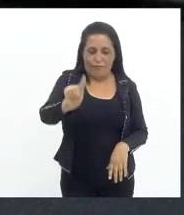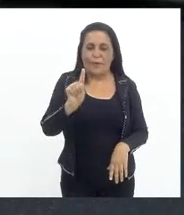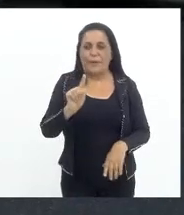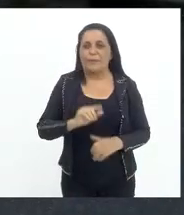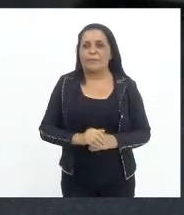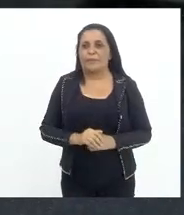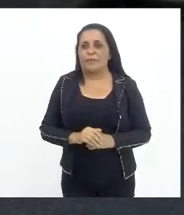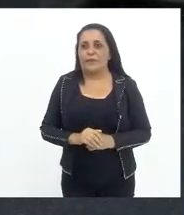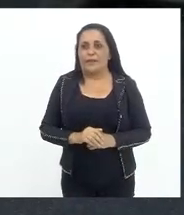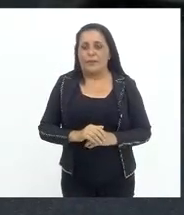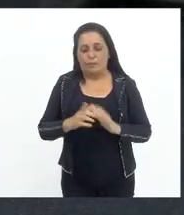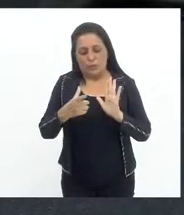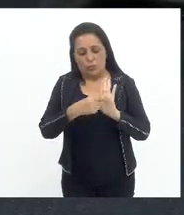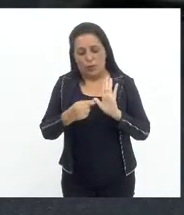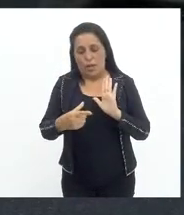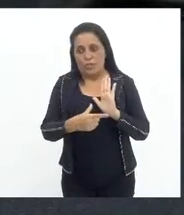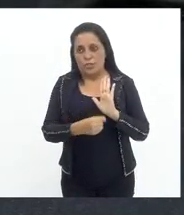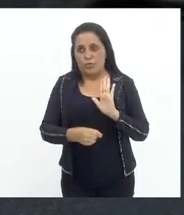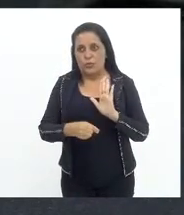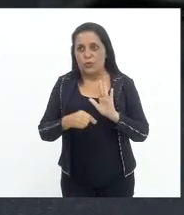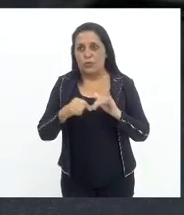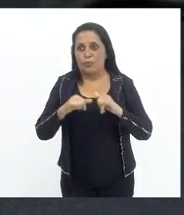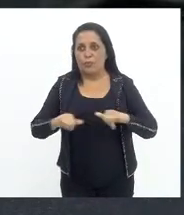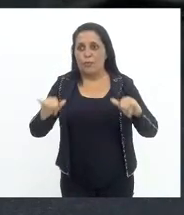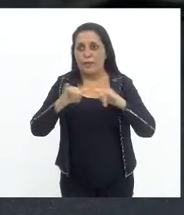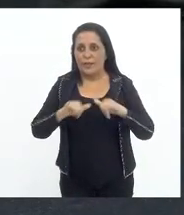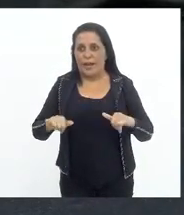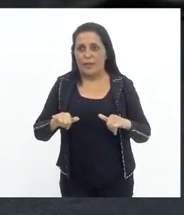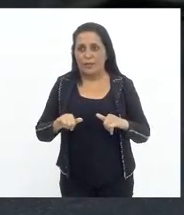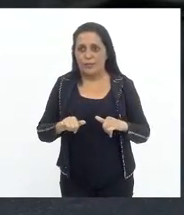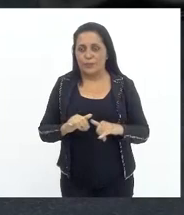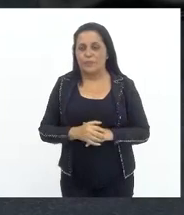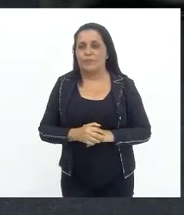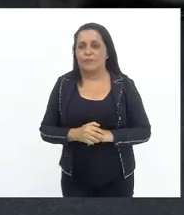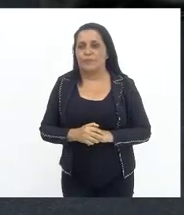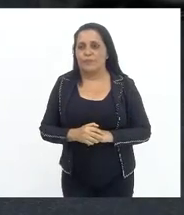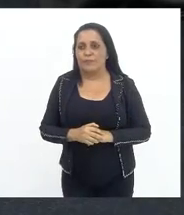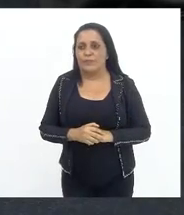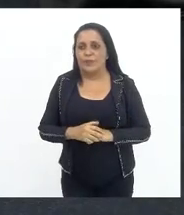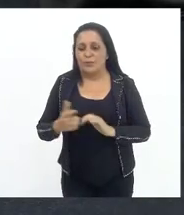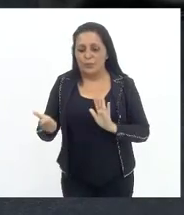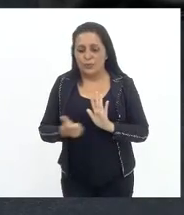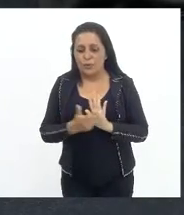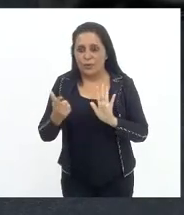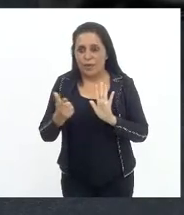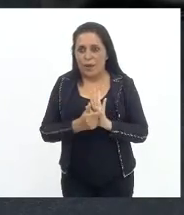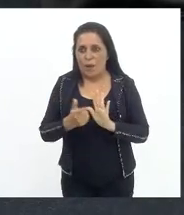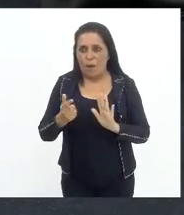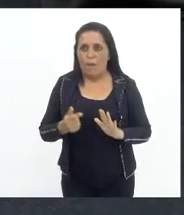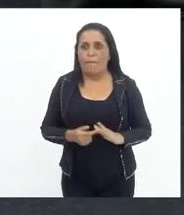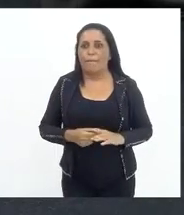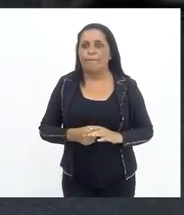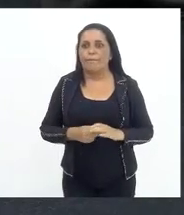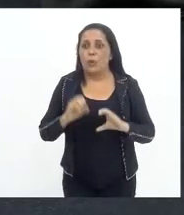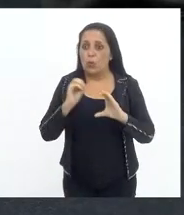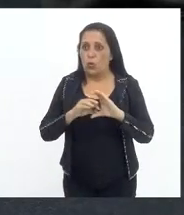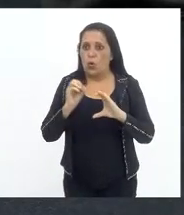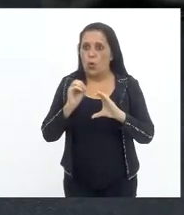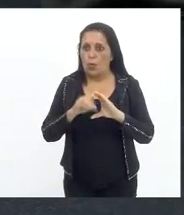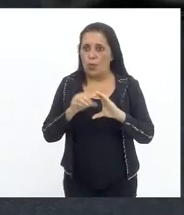um artigo publicado logo a seguir no jornal O Globo,